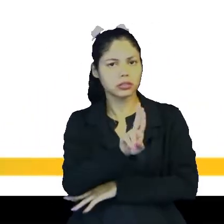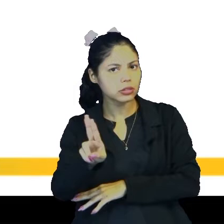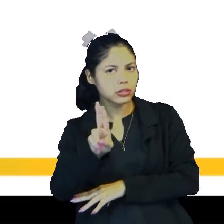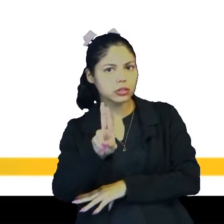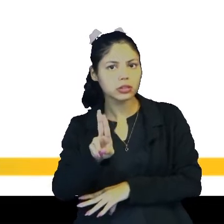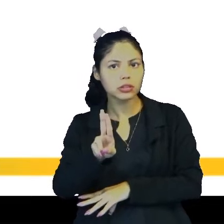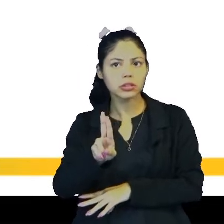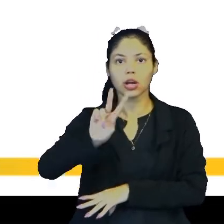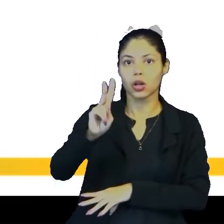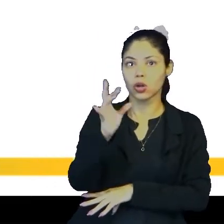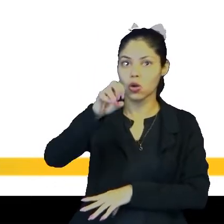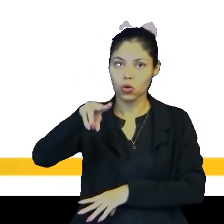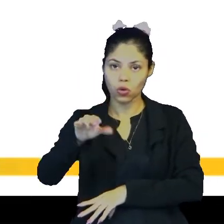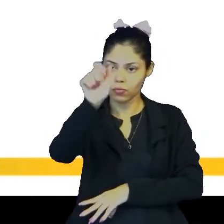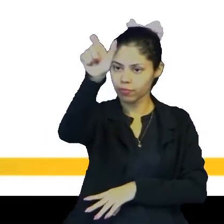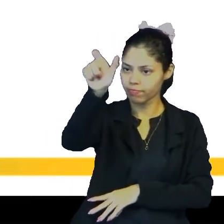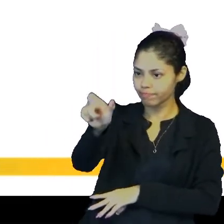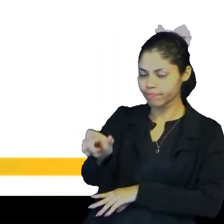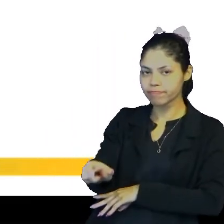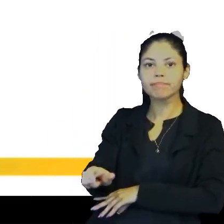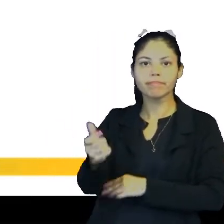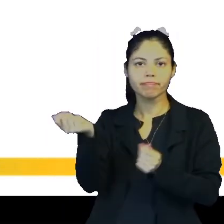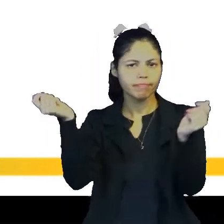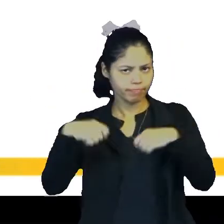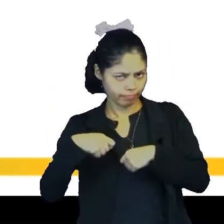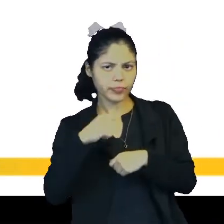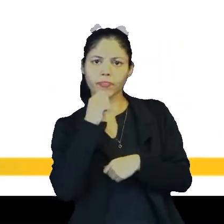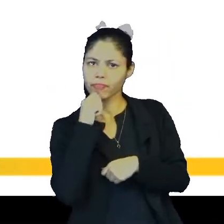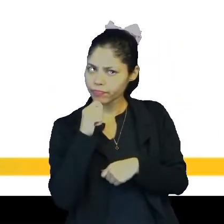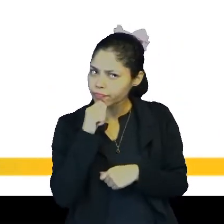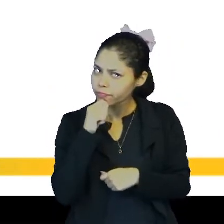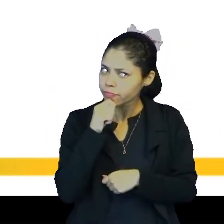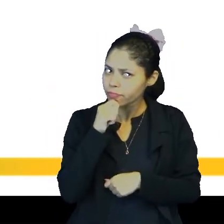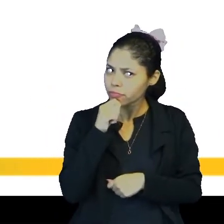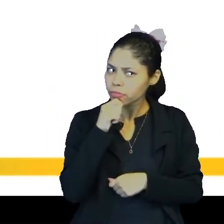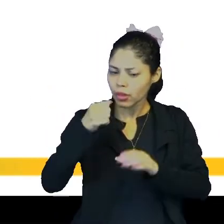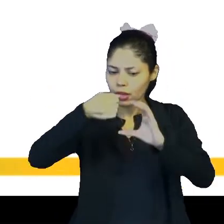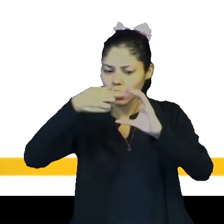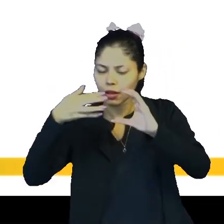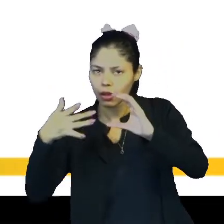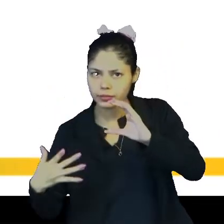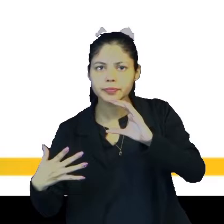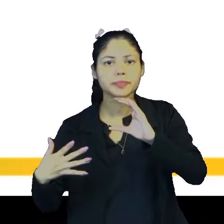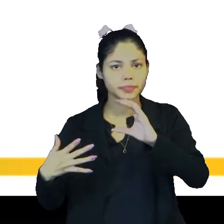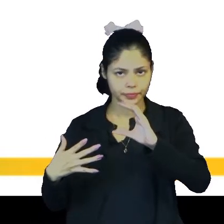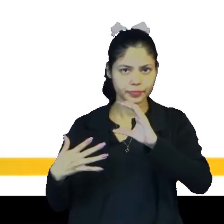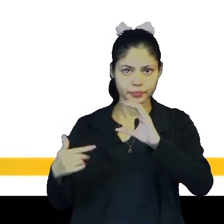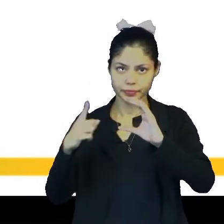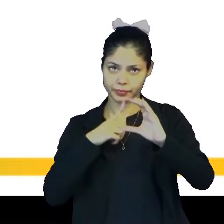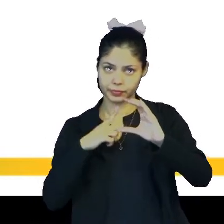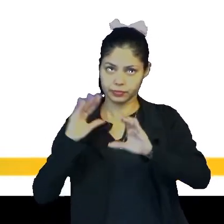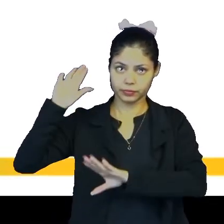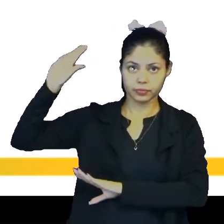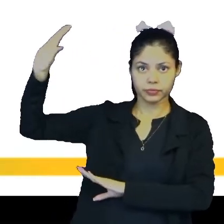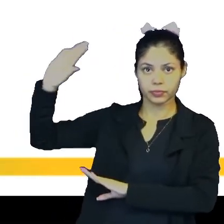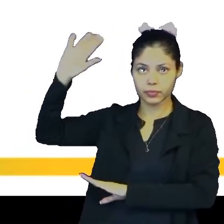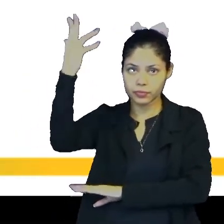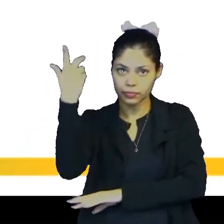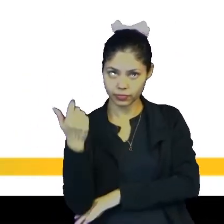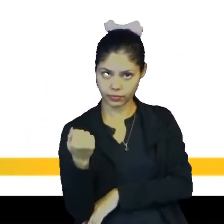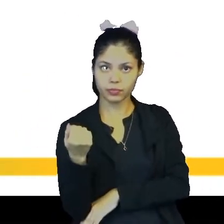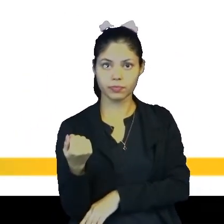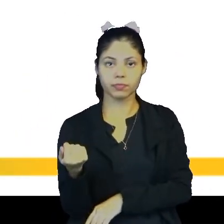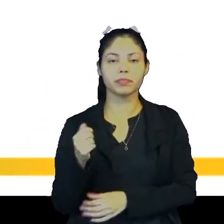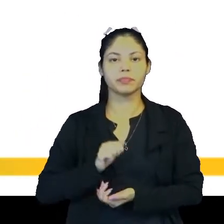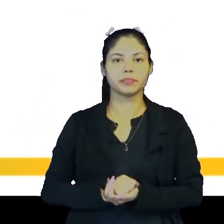de Homo erectus. Foi esse, provavelmente, a espécie que teria deixado a África